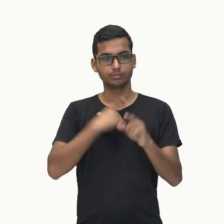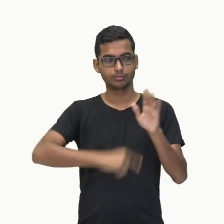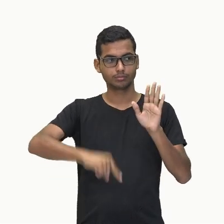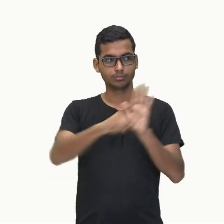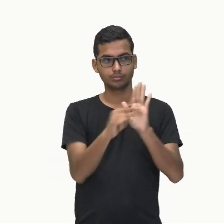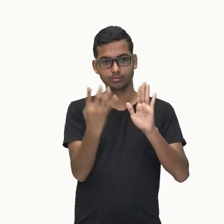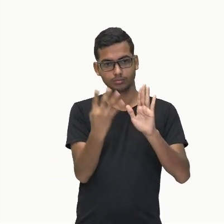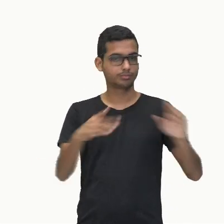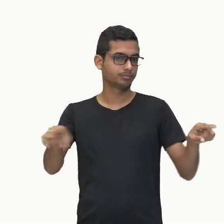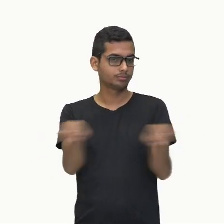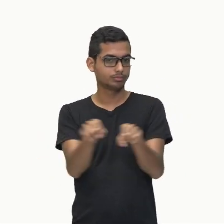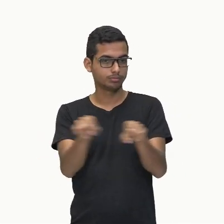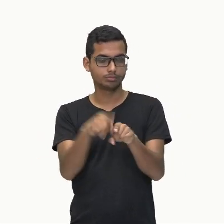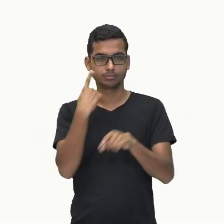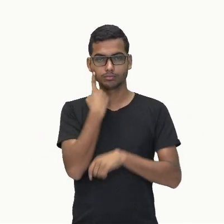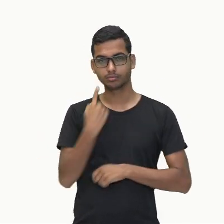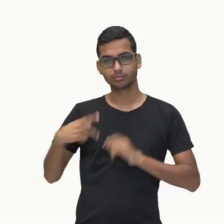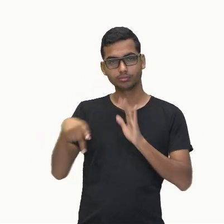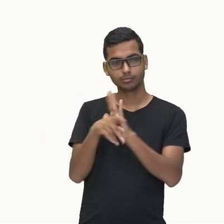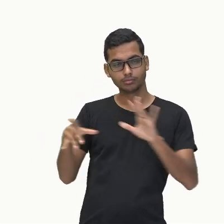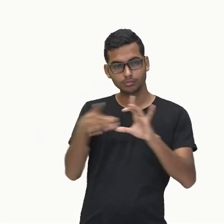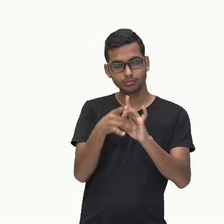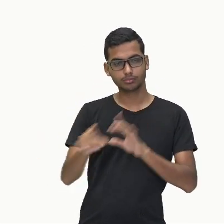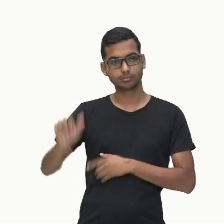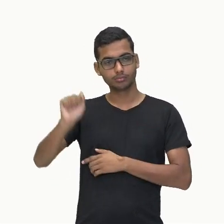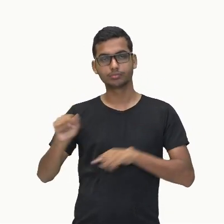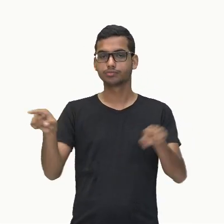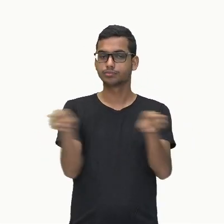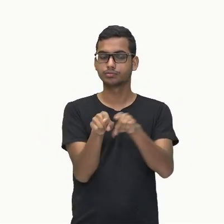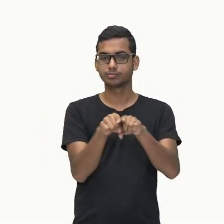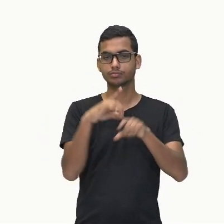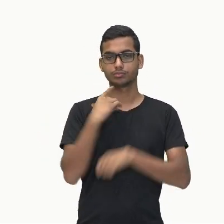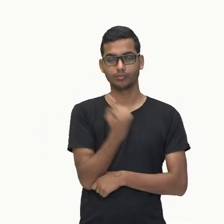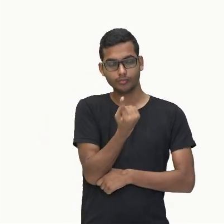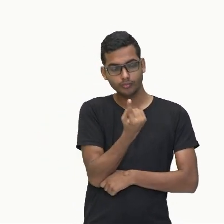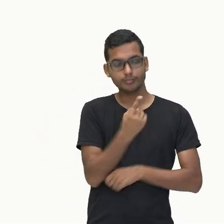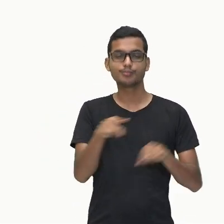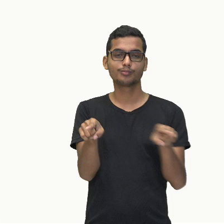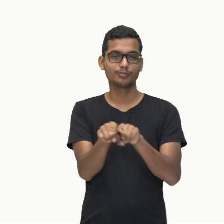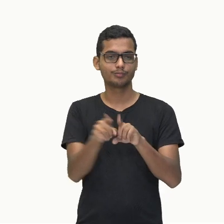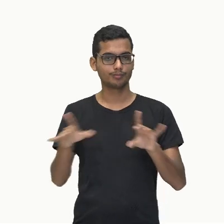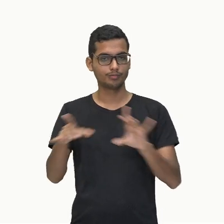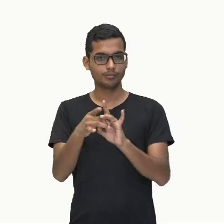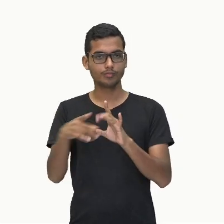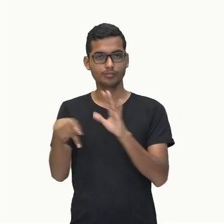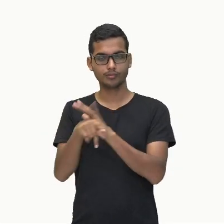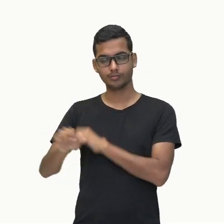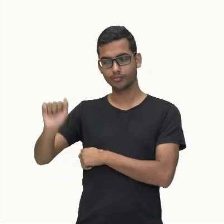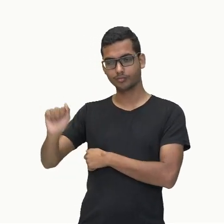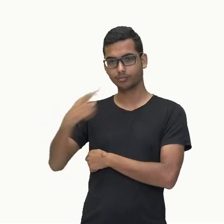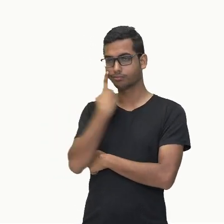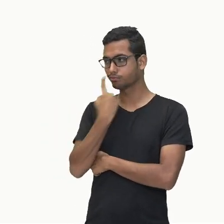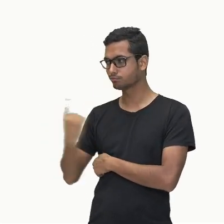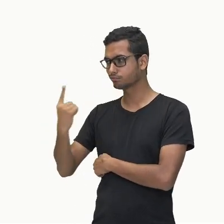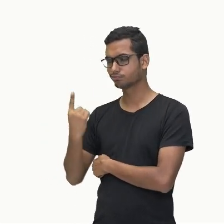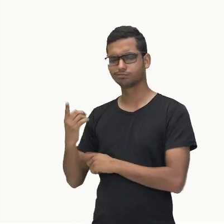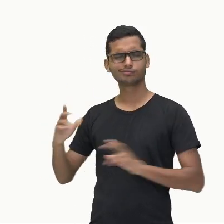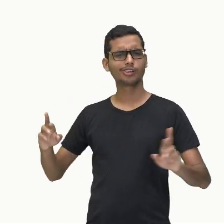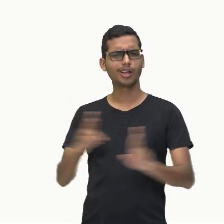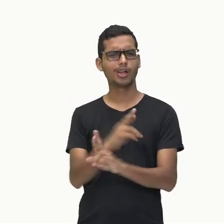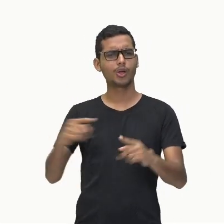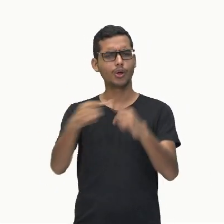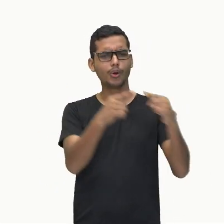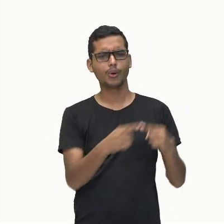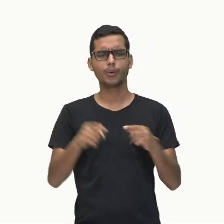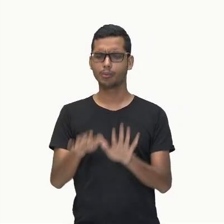conjunto A. E o 1 também está aqui no conjunto A. Então, vejam, qual é essa relação? A gente